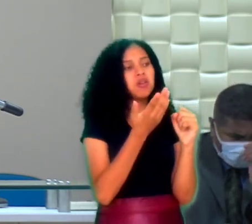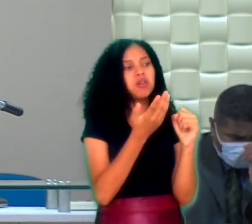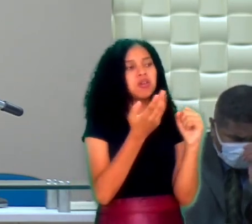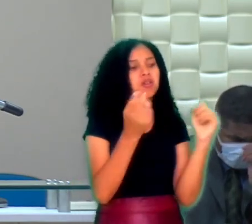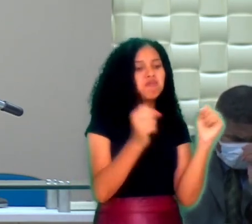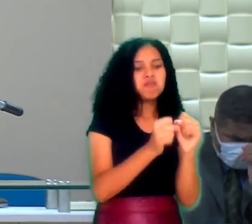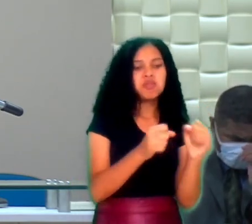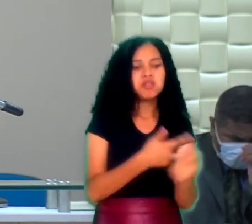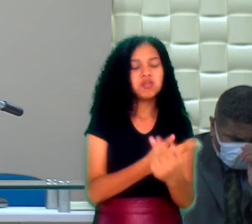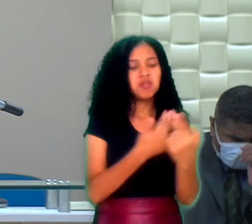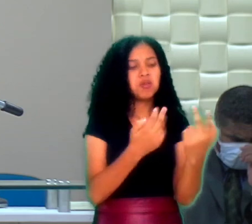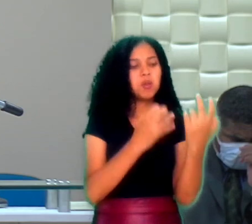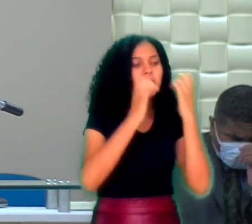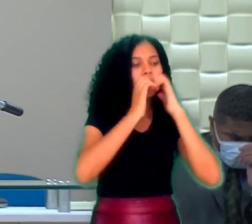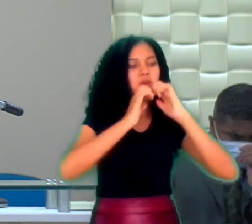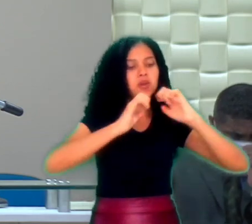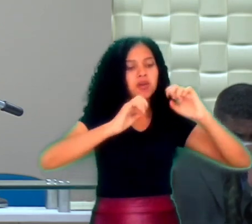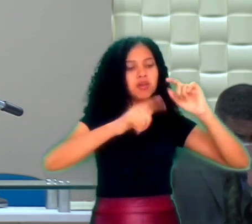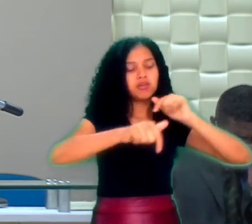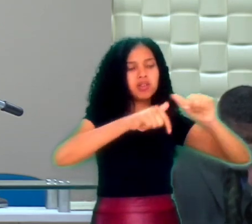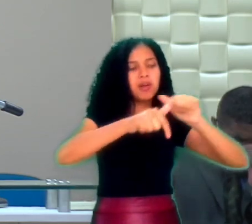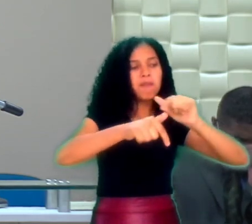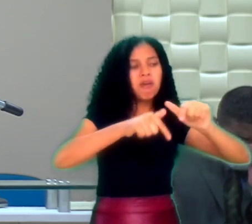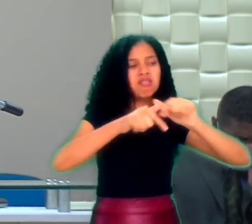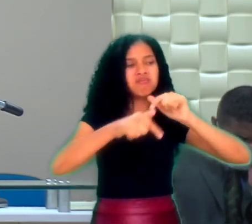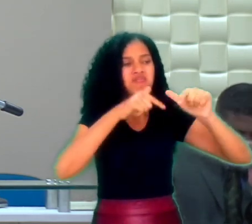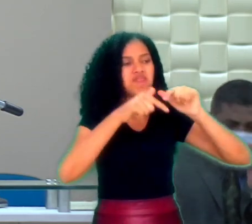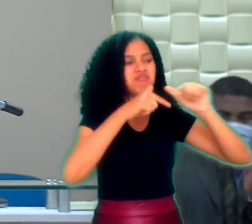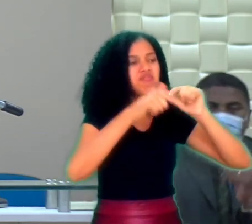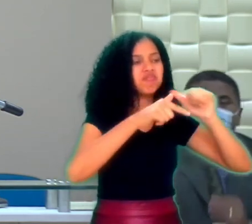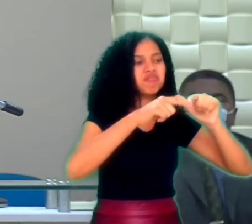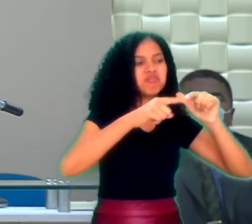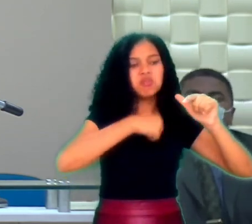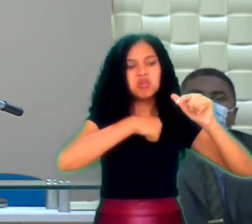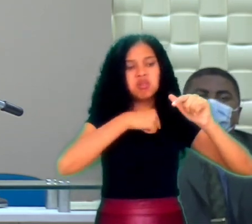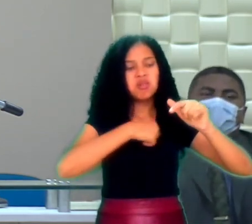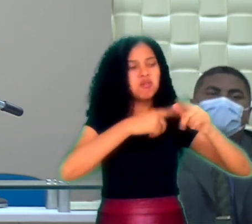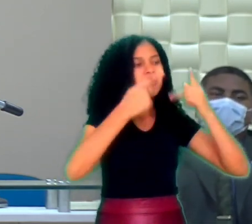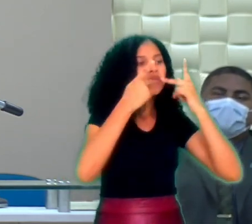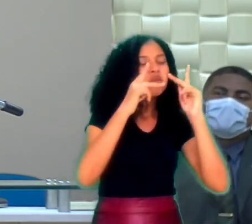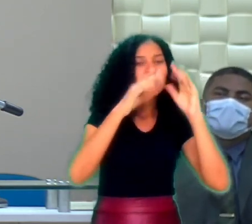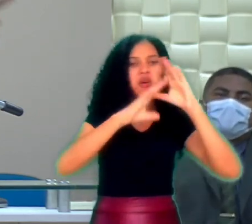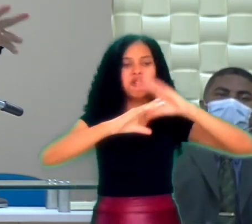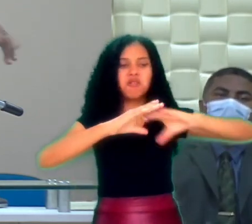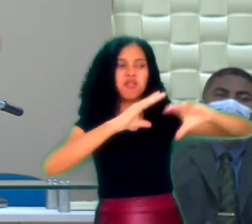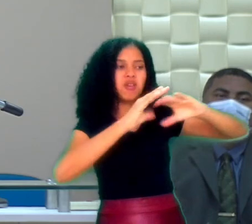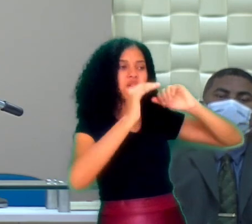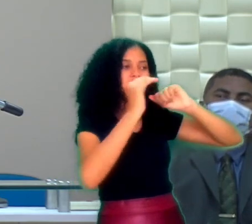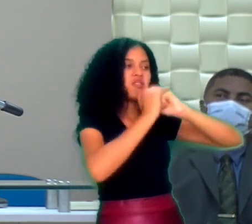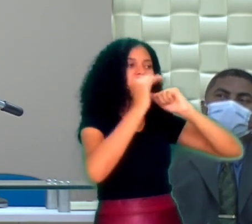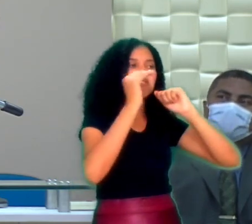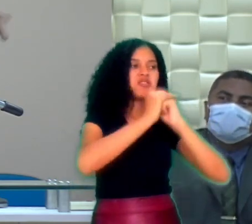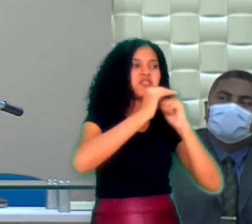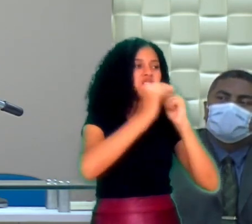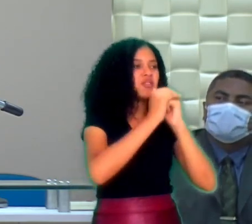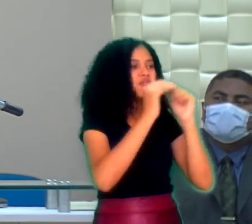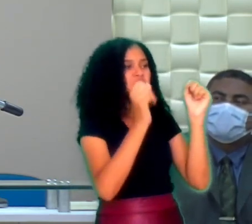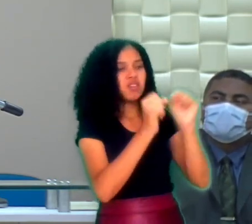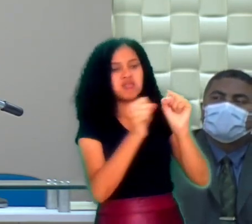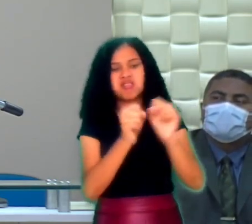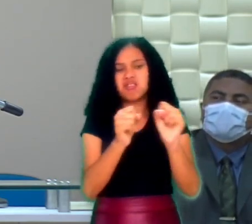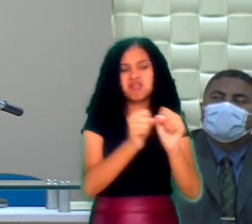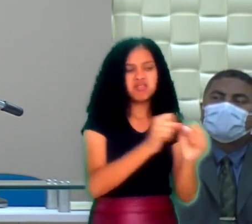Irmãos queridos, nós somos servos de Deus. Nós temos que nos alegrar com a salvação daqueles